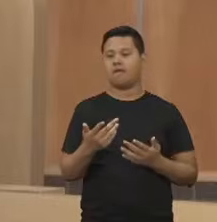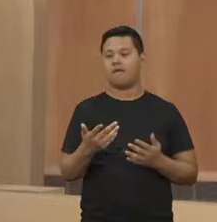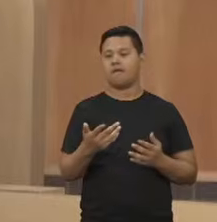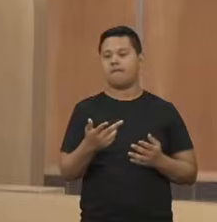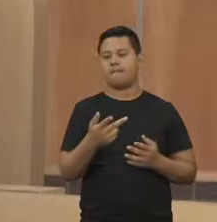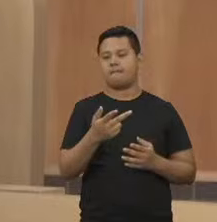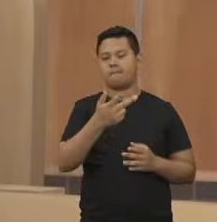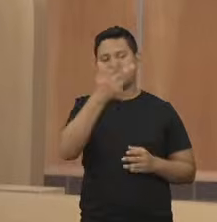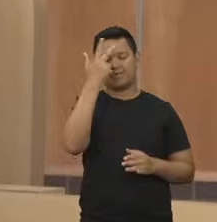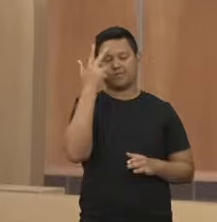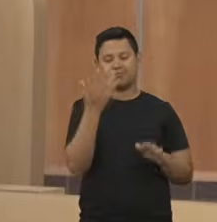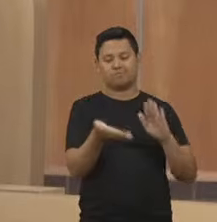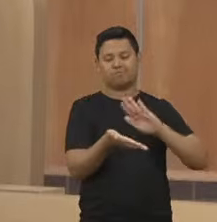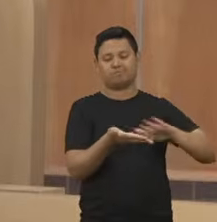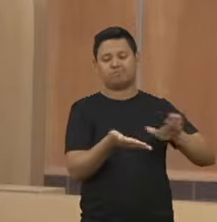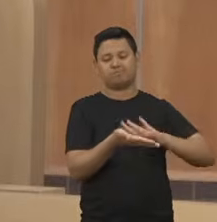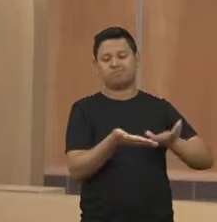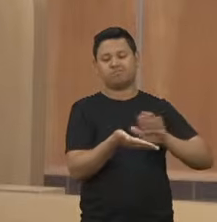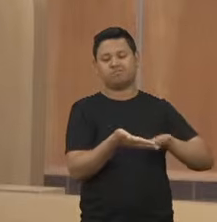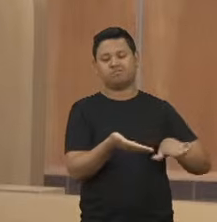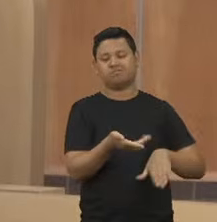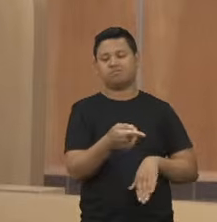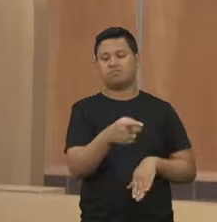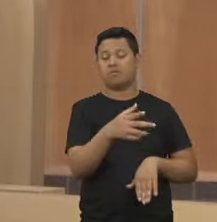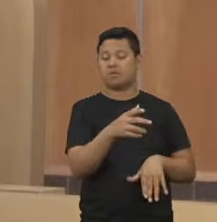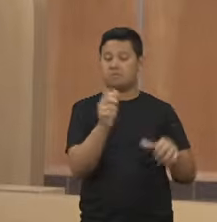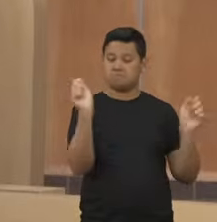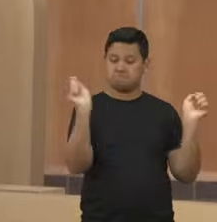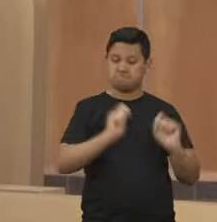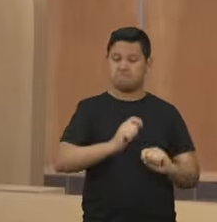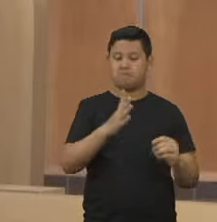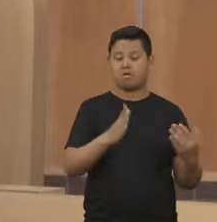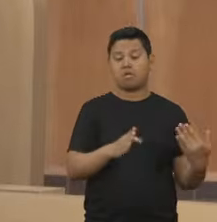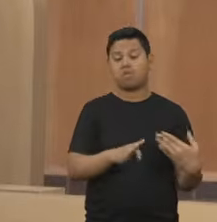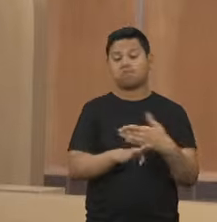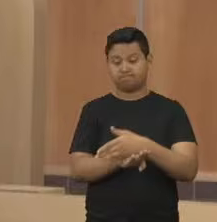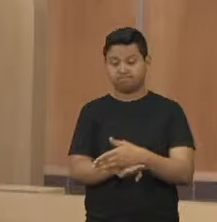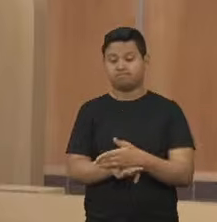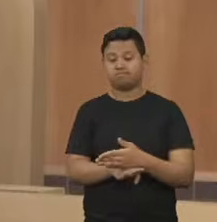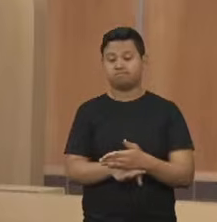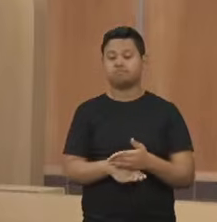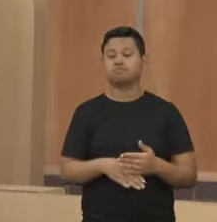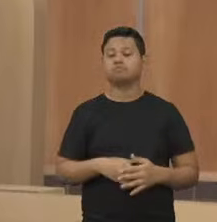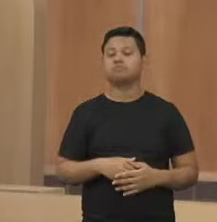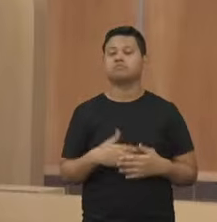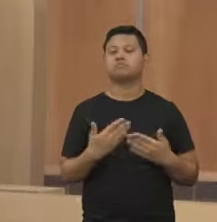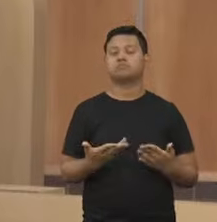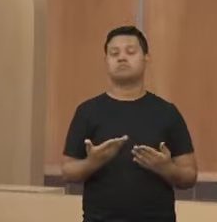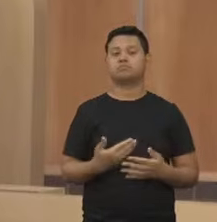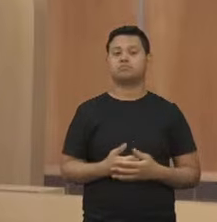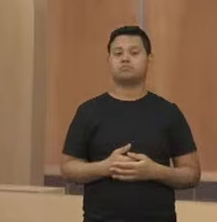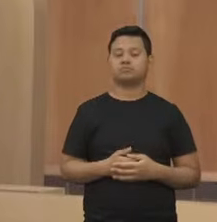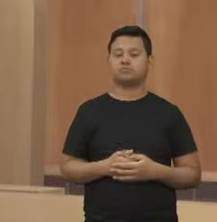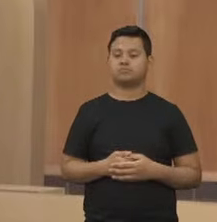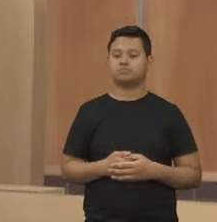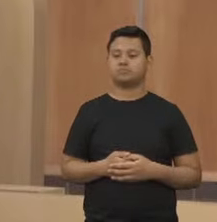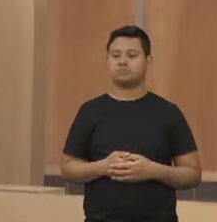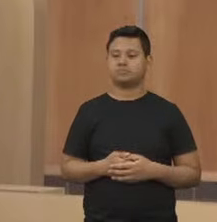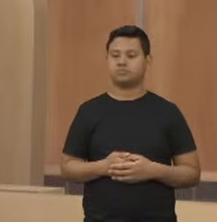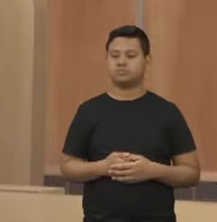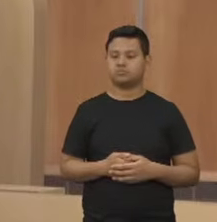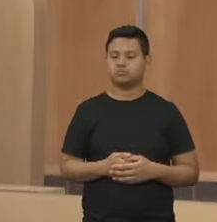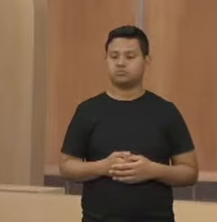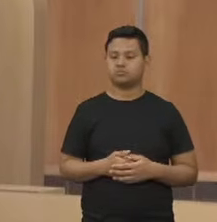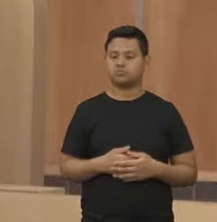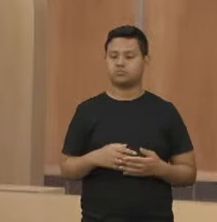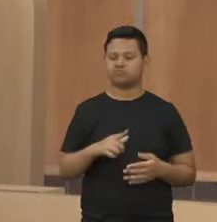excluído desse programa, ele possa de fato participar dele. Então, eu tenho o